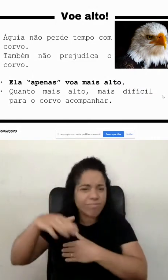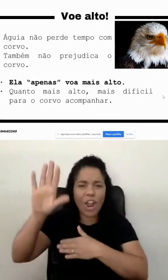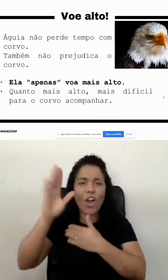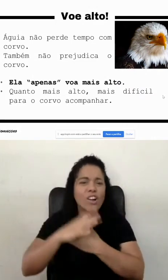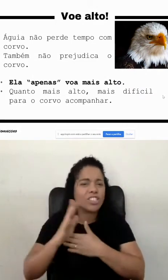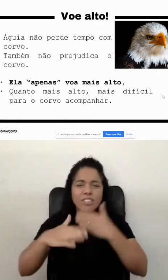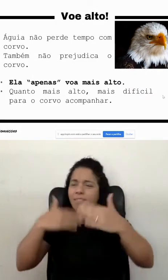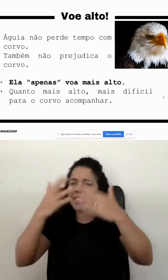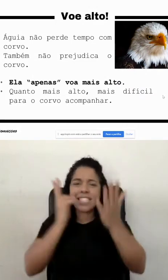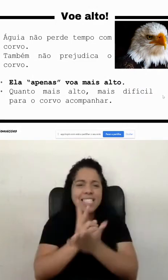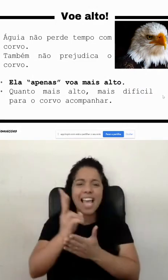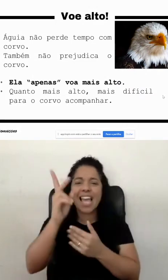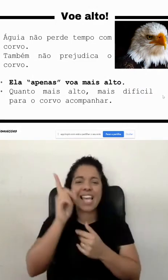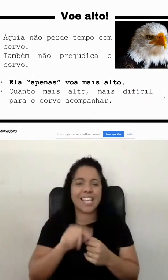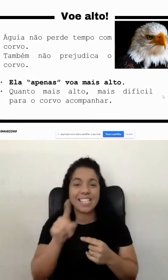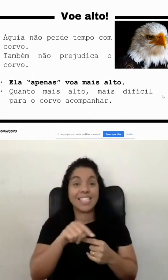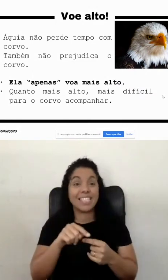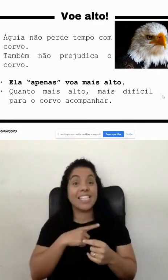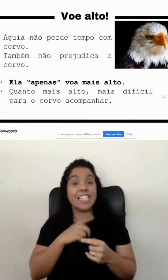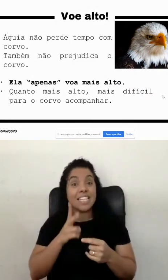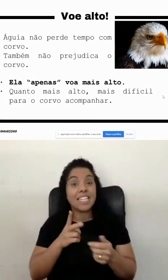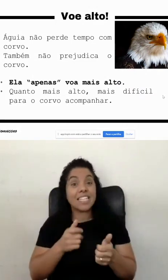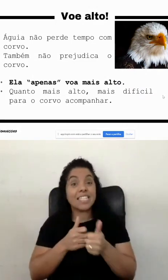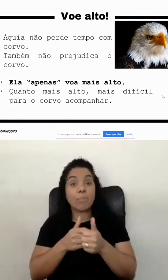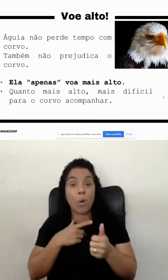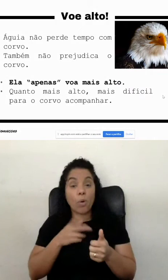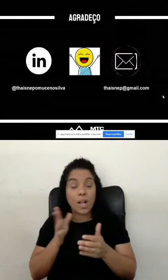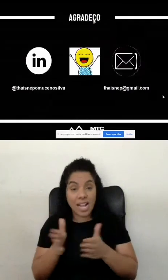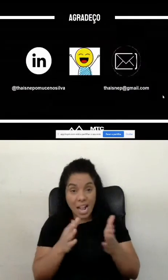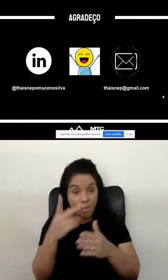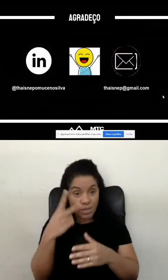muito alto e sigam o caminho de vocês.